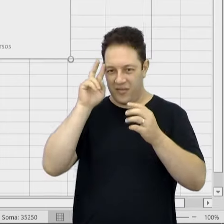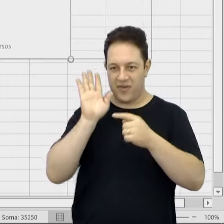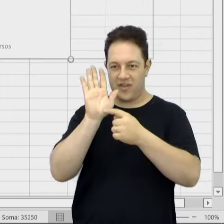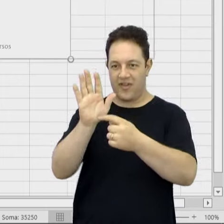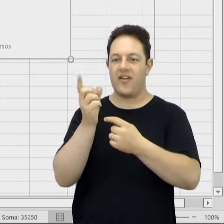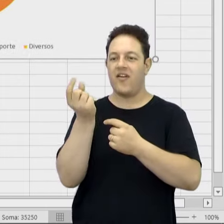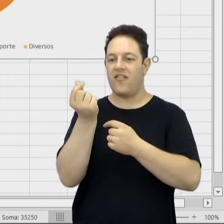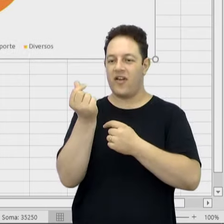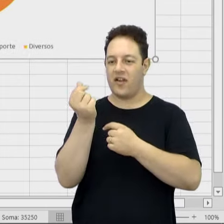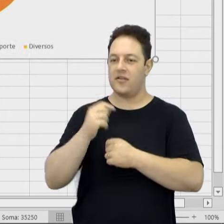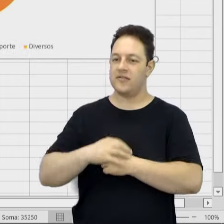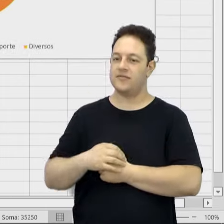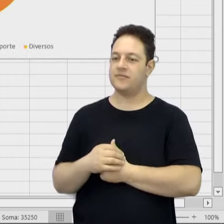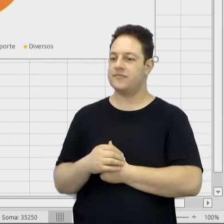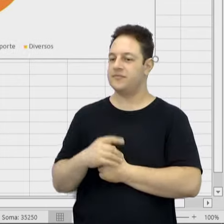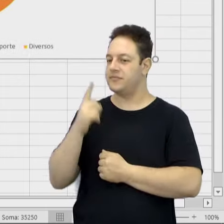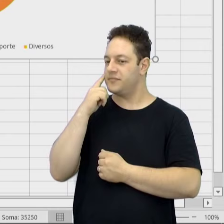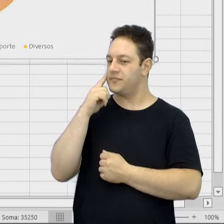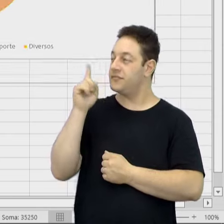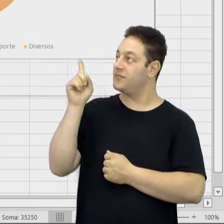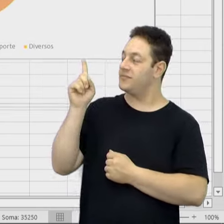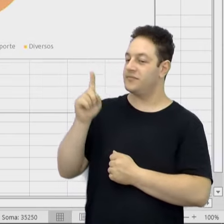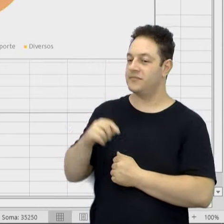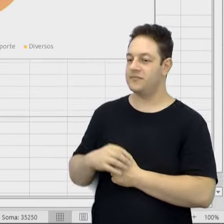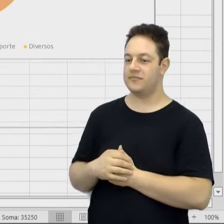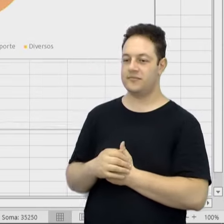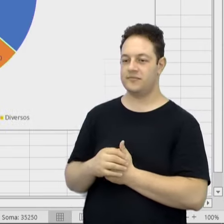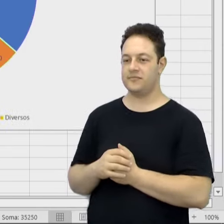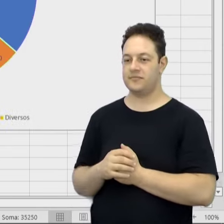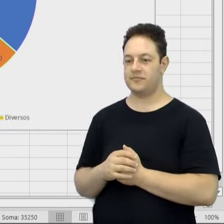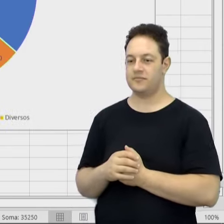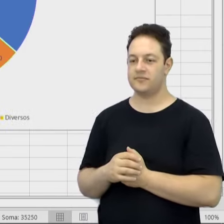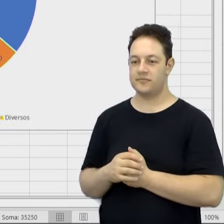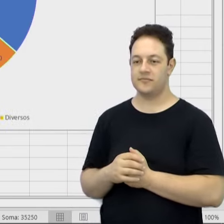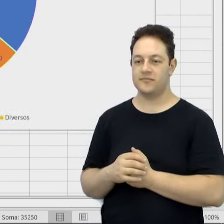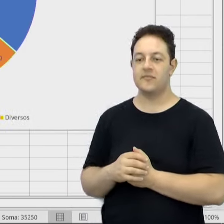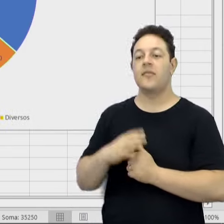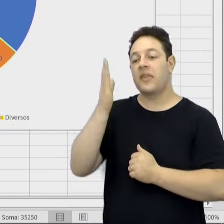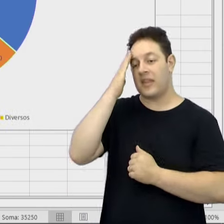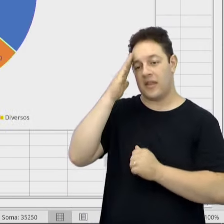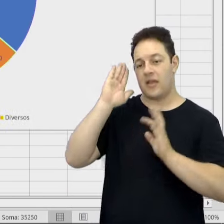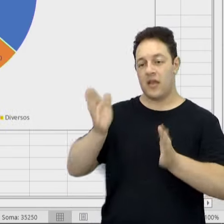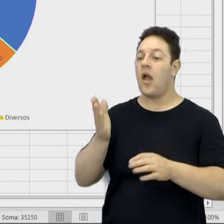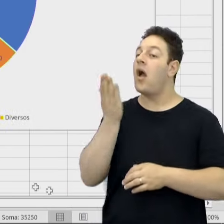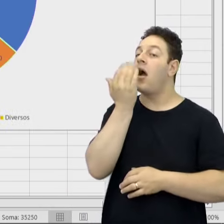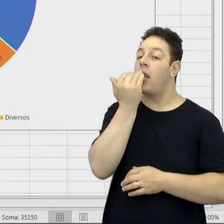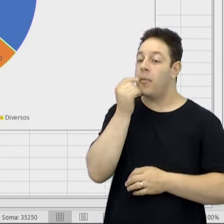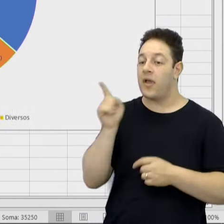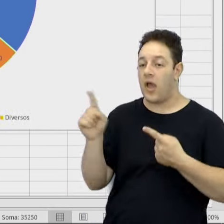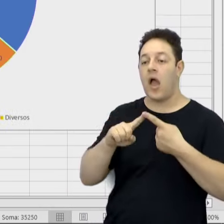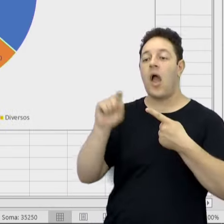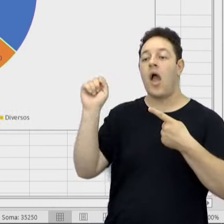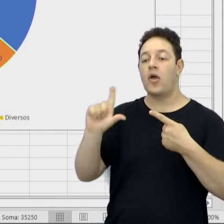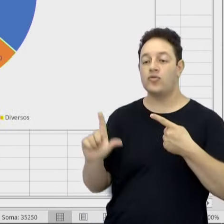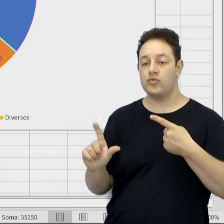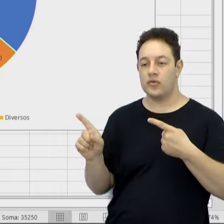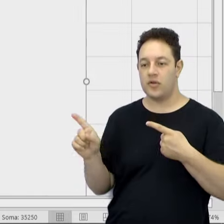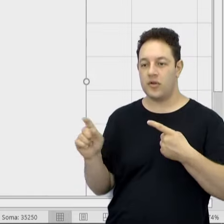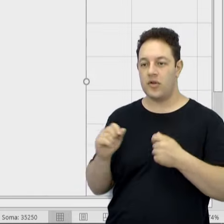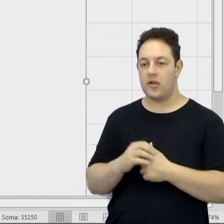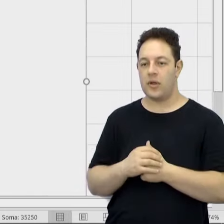para vocês. Ó, vou aumentar aqui o gráfico para vocês. Então a gente sabe aí que a alimentação. Vou aumentar aqui